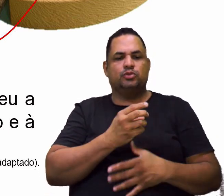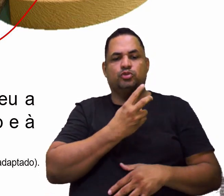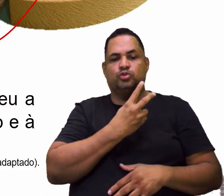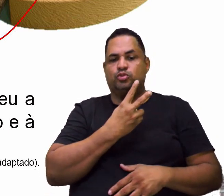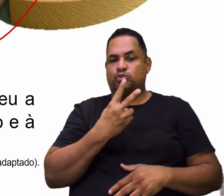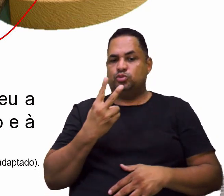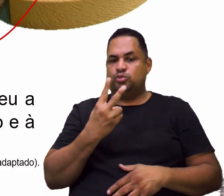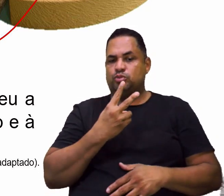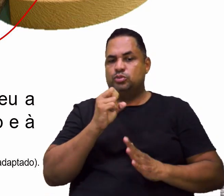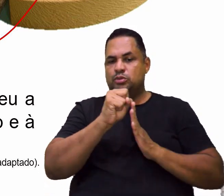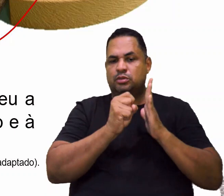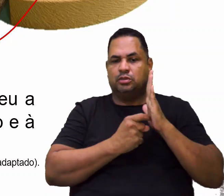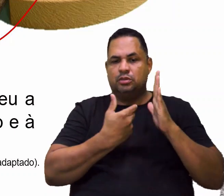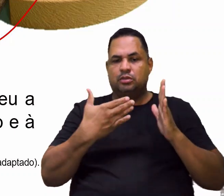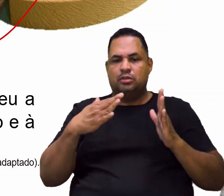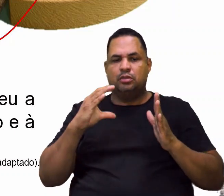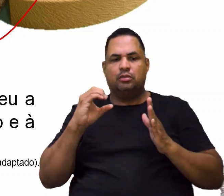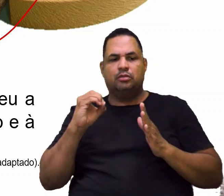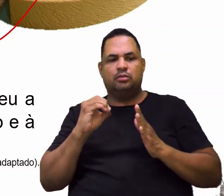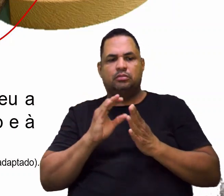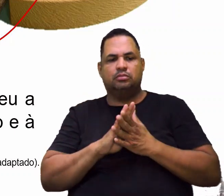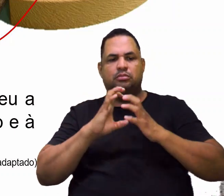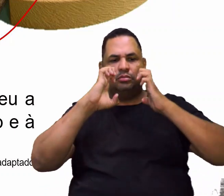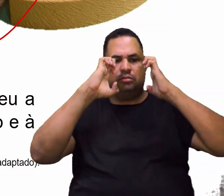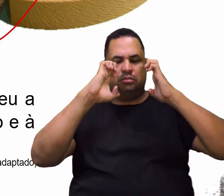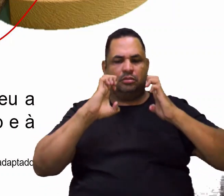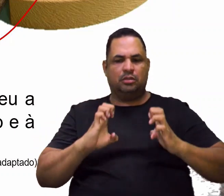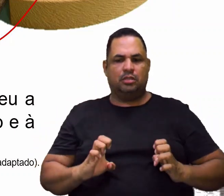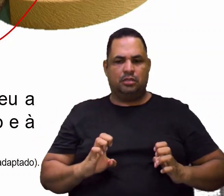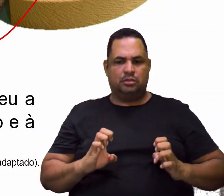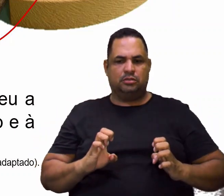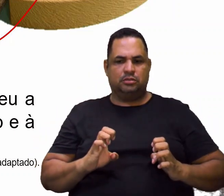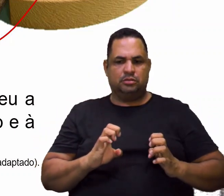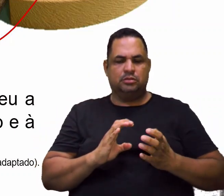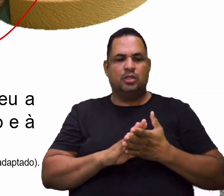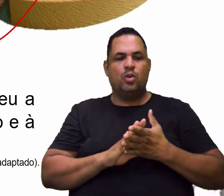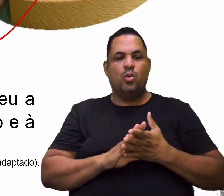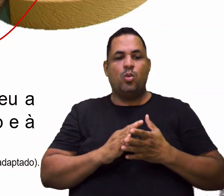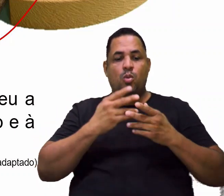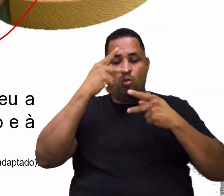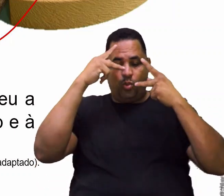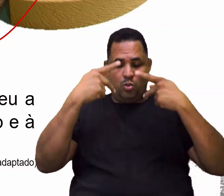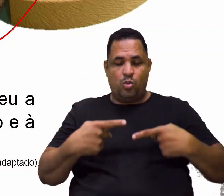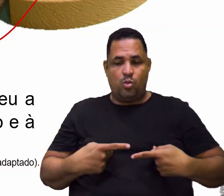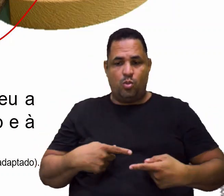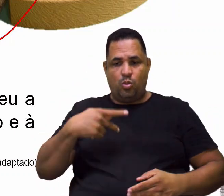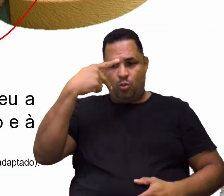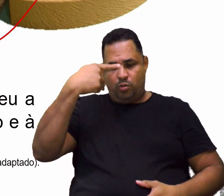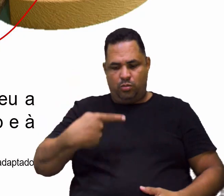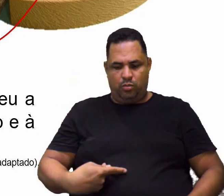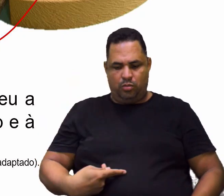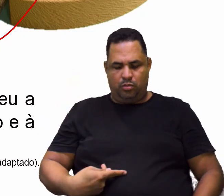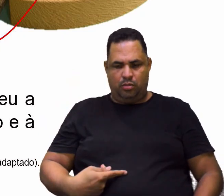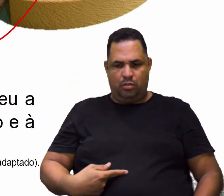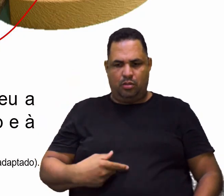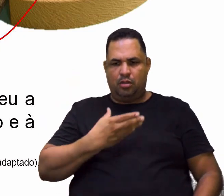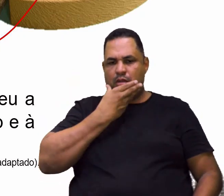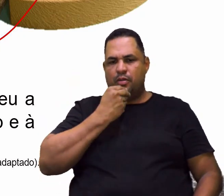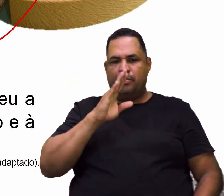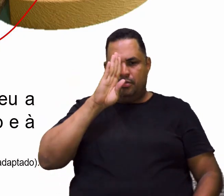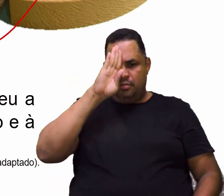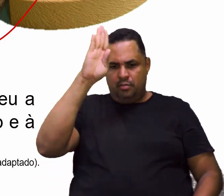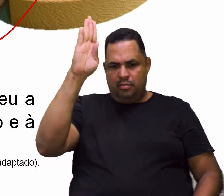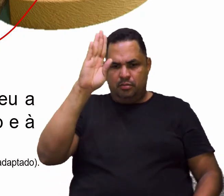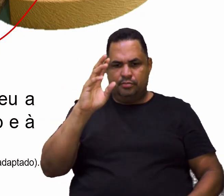prevaleceu o quê? A ética antropocêntrica, que é o homem no centro, que se diz, se refere ao indivíduo e a sua relação